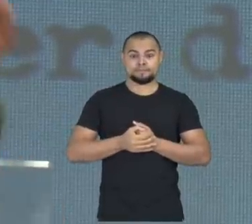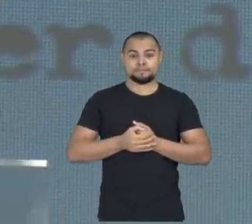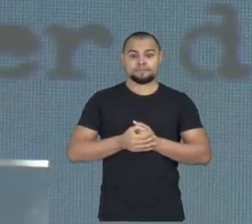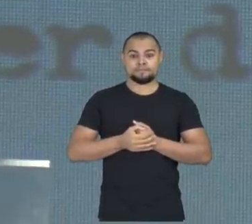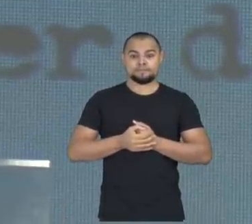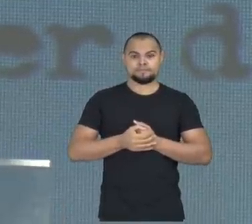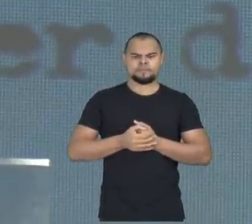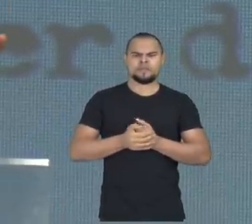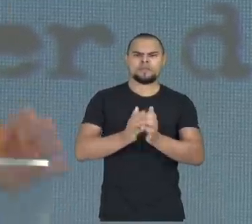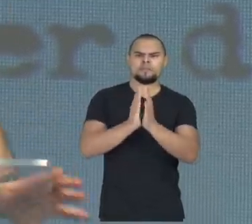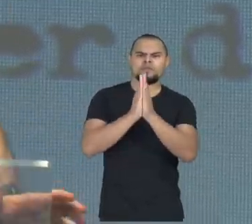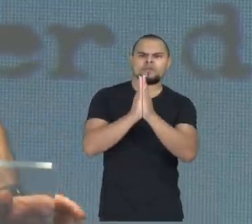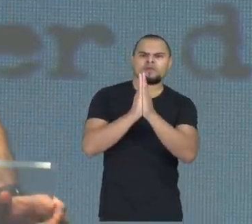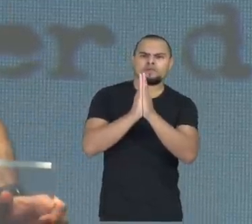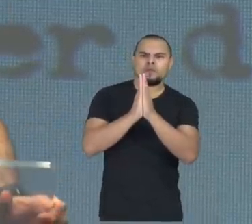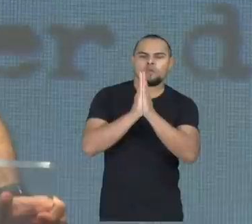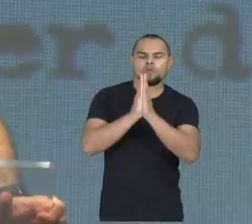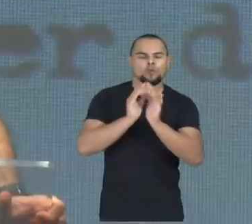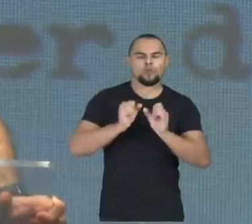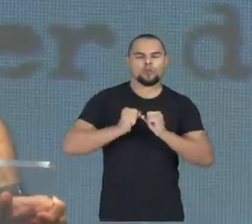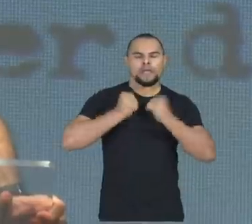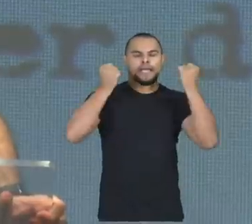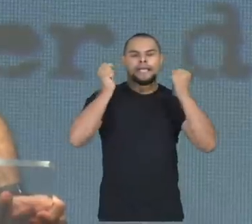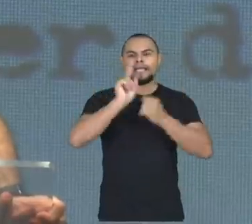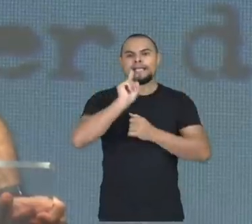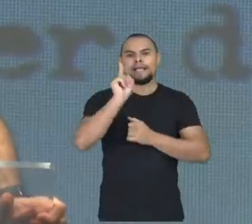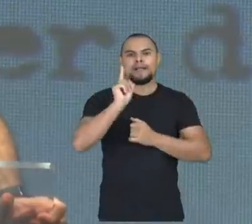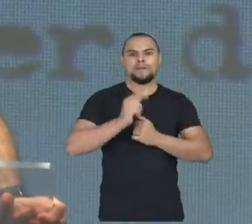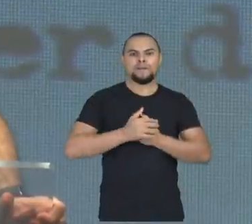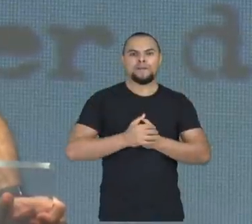Por favor, mas não se irrite.